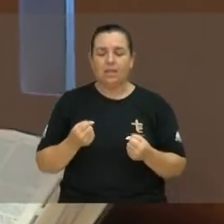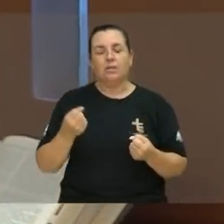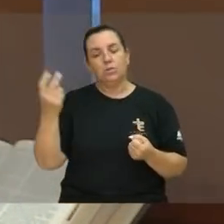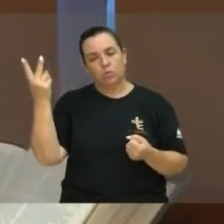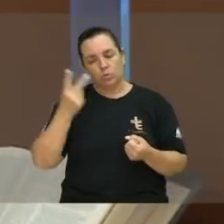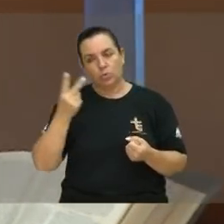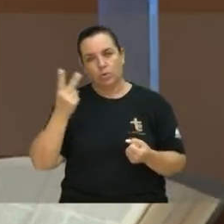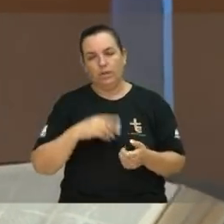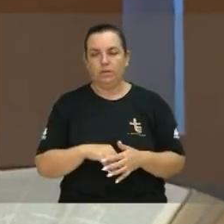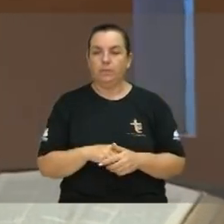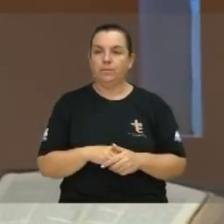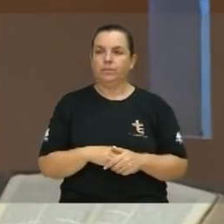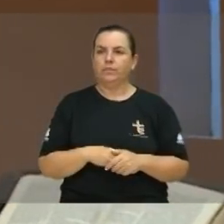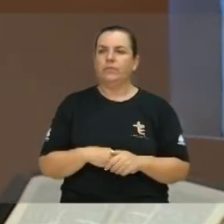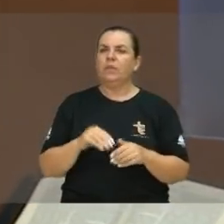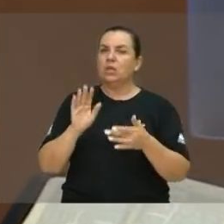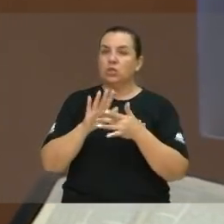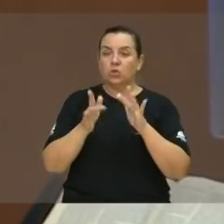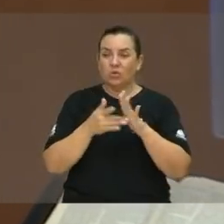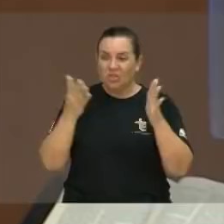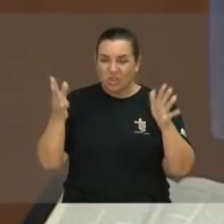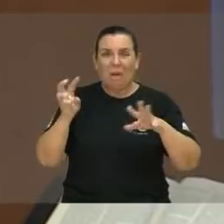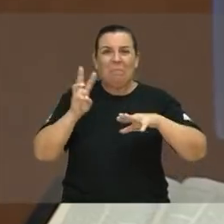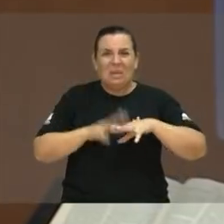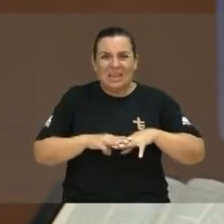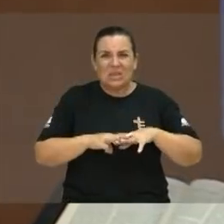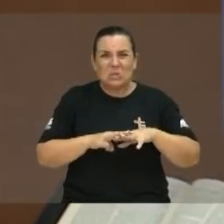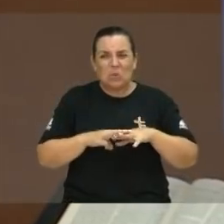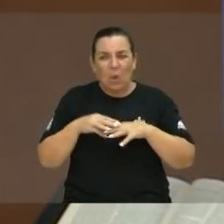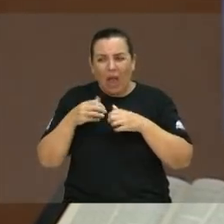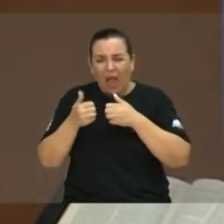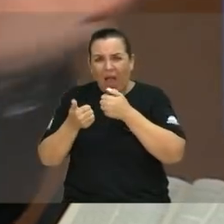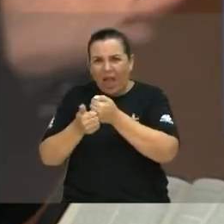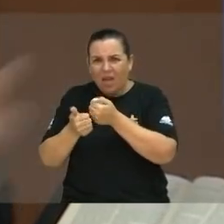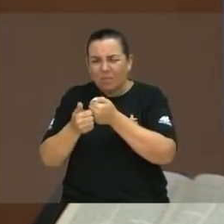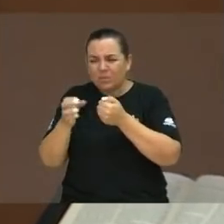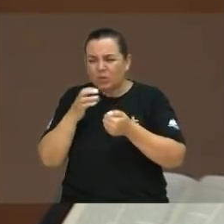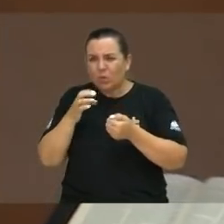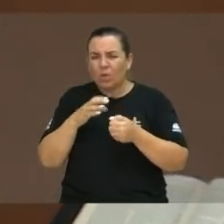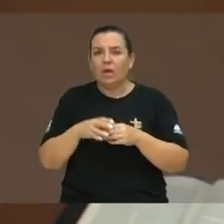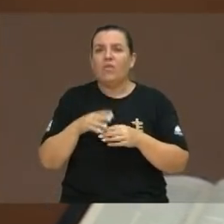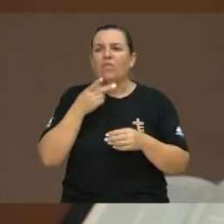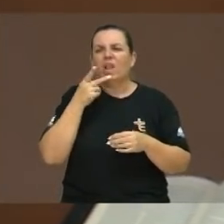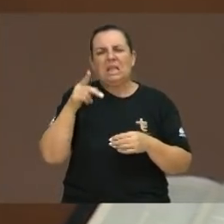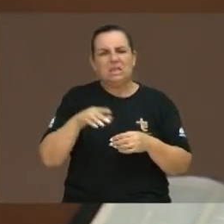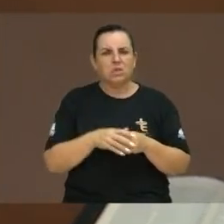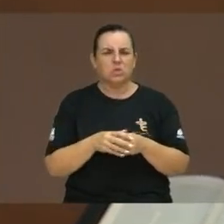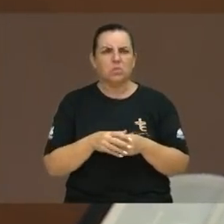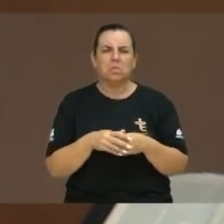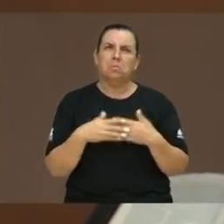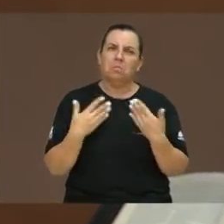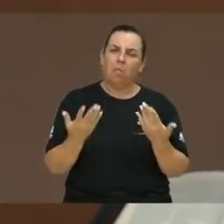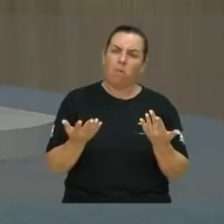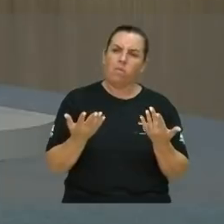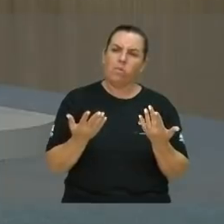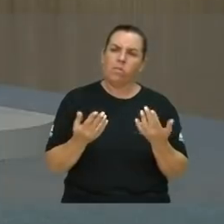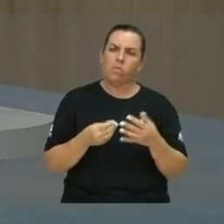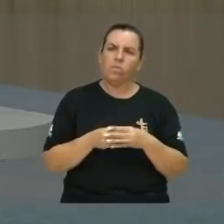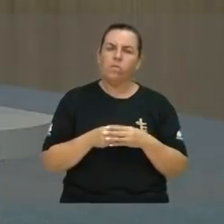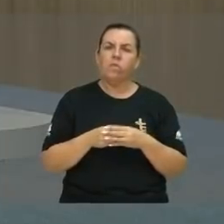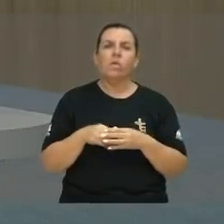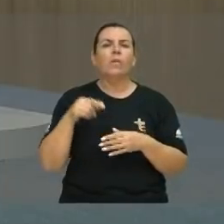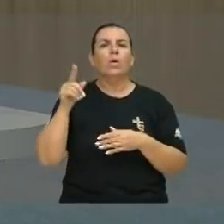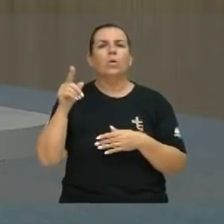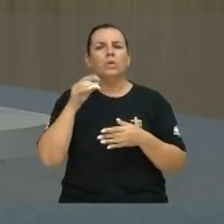a jesus não demora muito e será preso bom e dizer isso e o que